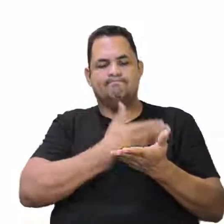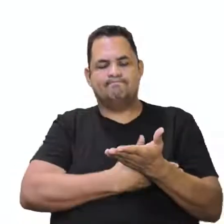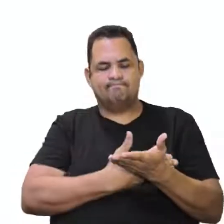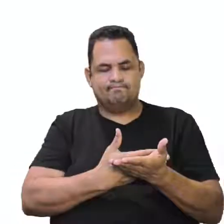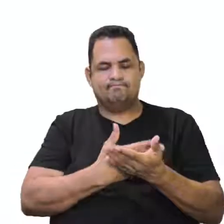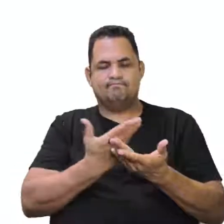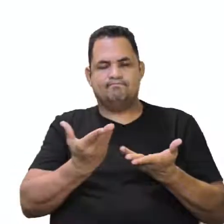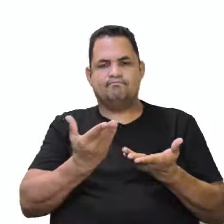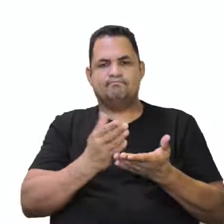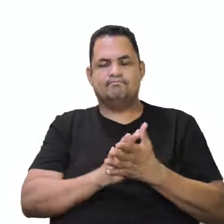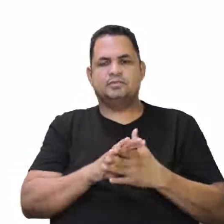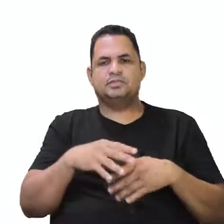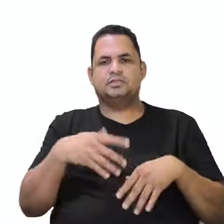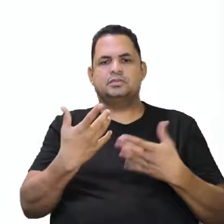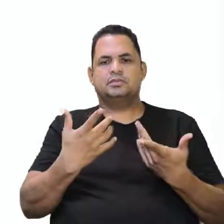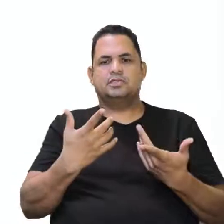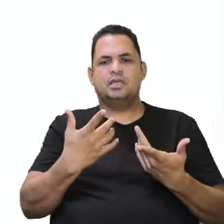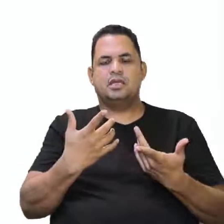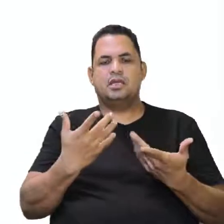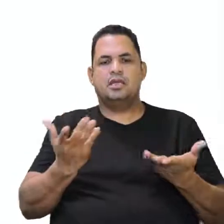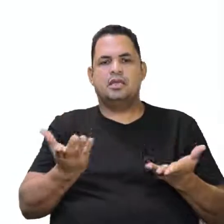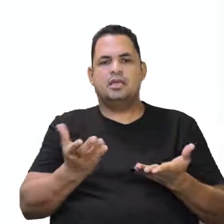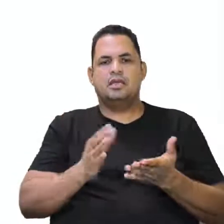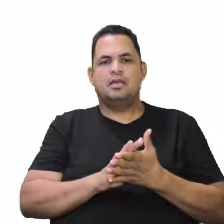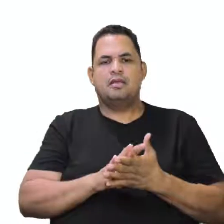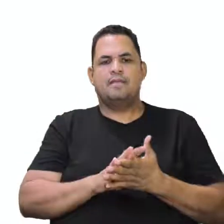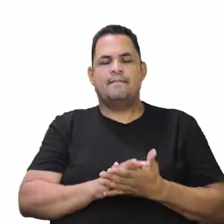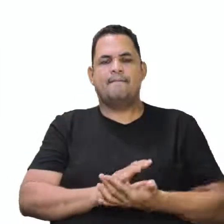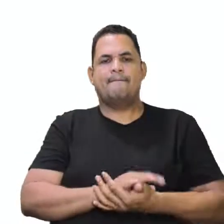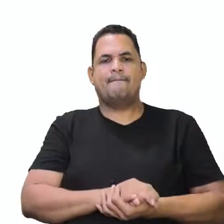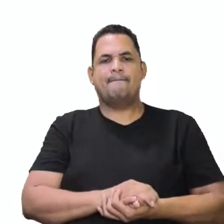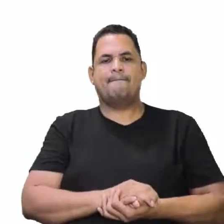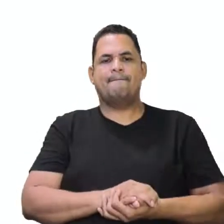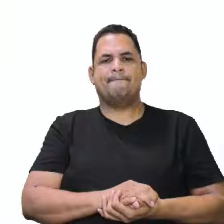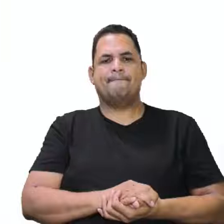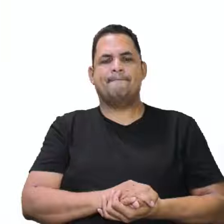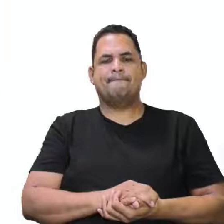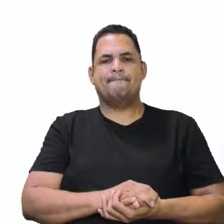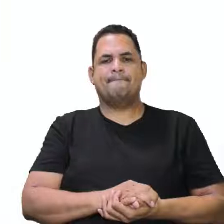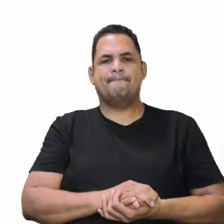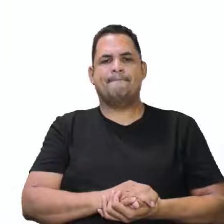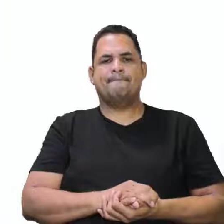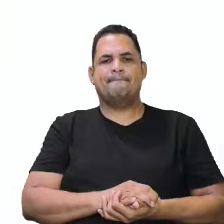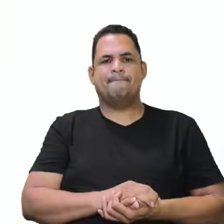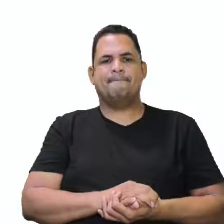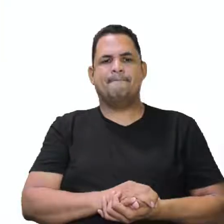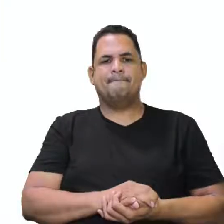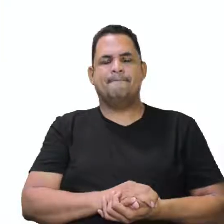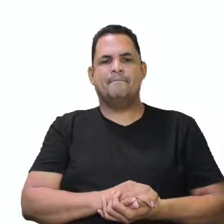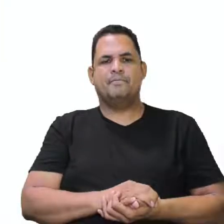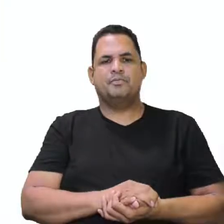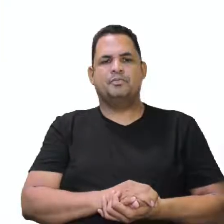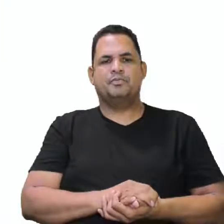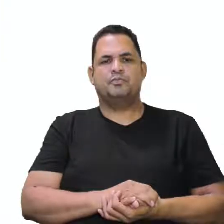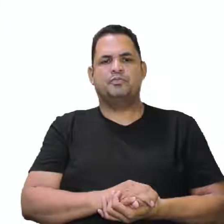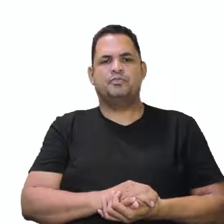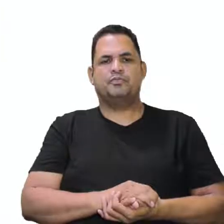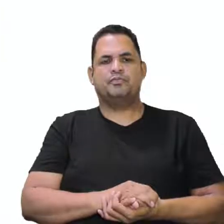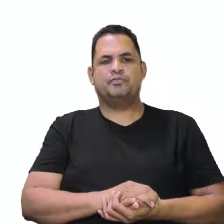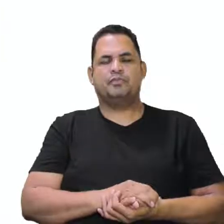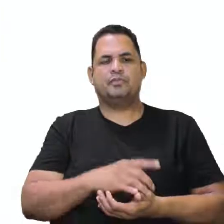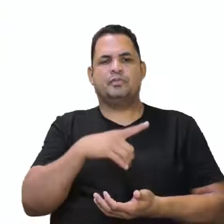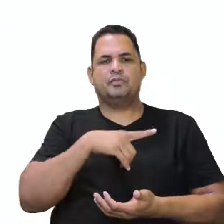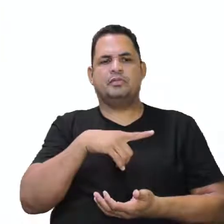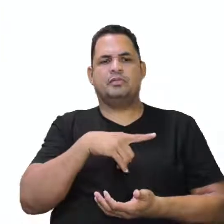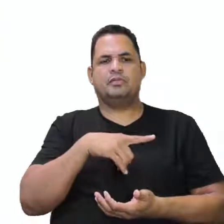de fazer esse tipo de situação, certo? Would, o verbo modal. Aí ele tem o quê?